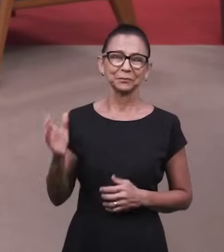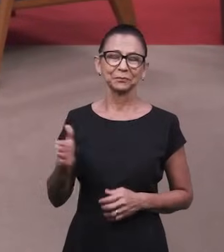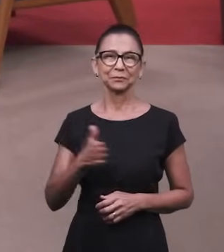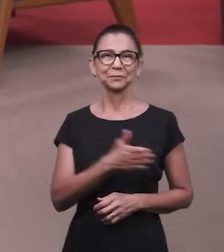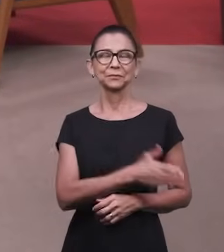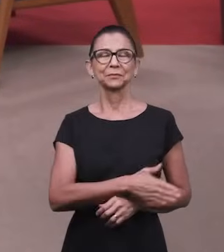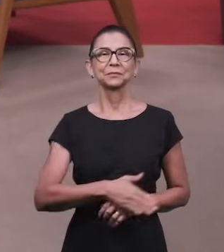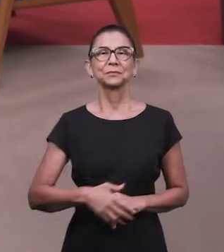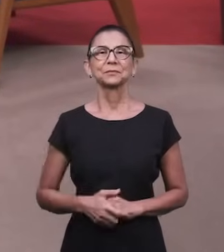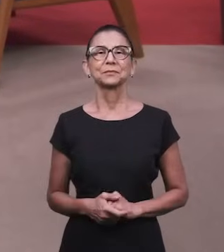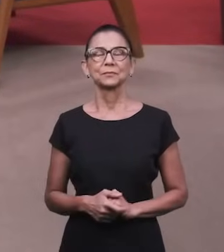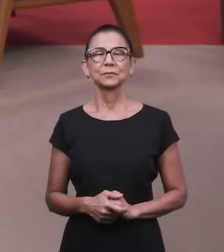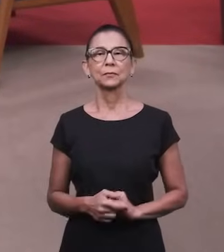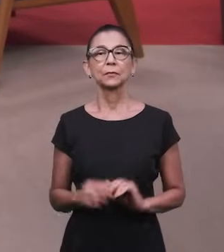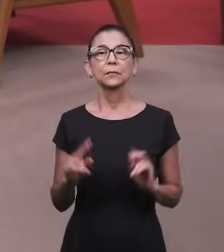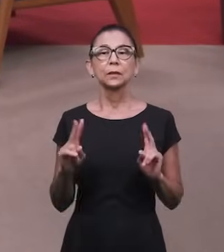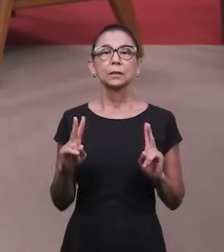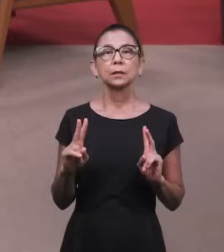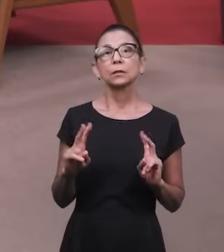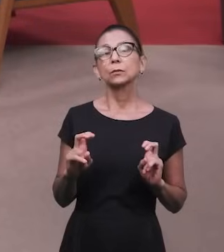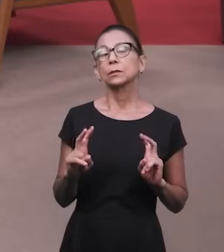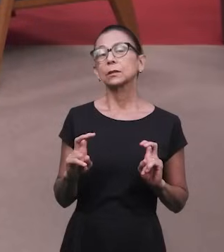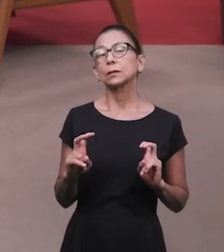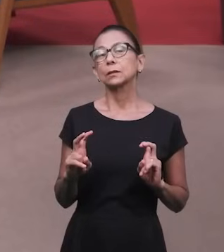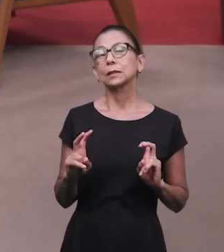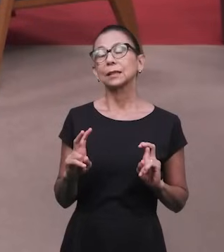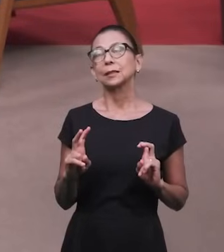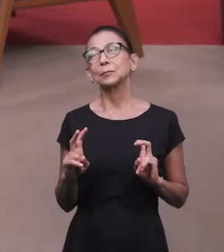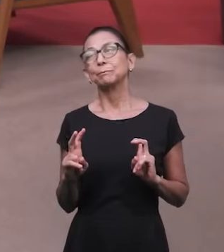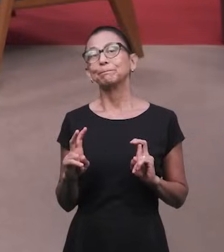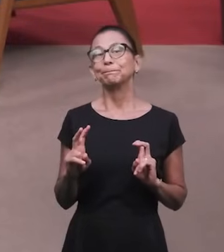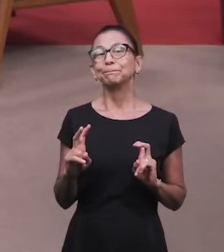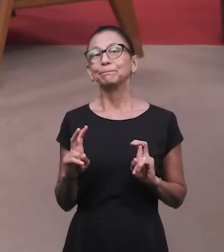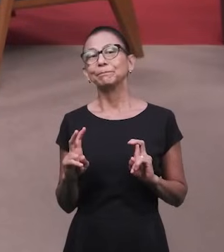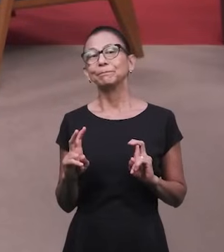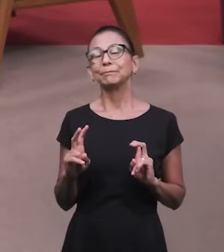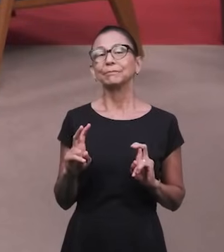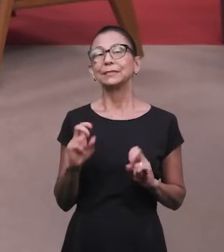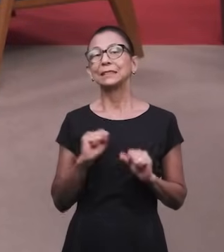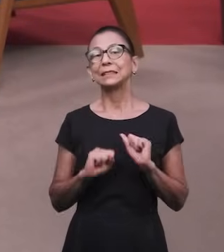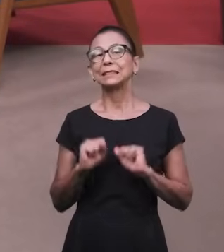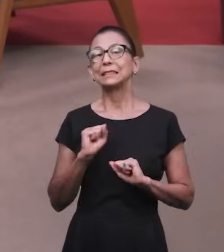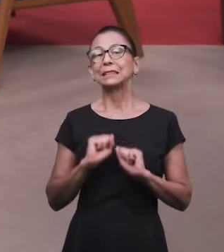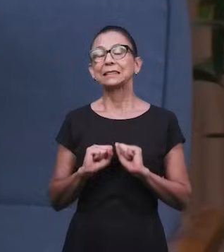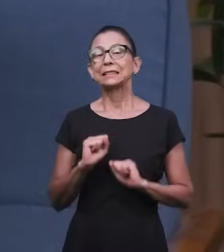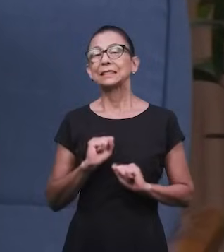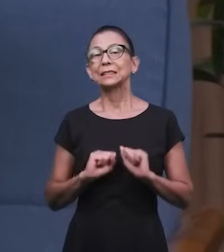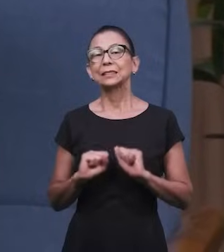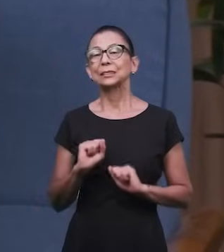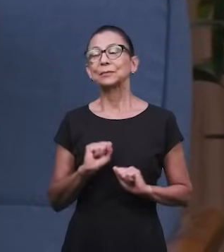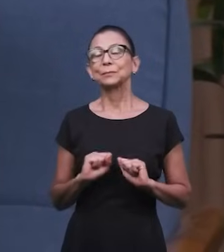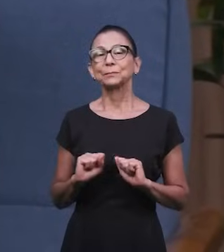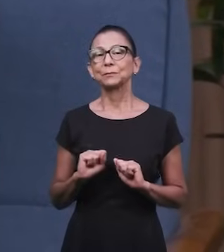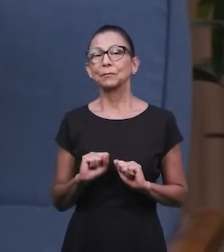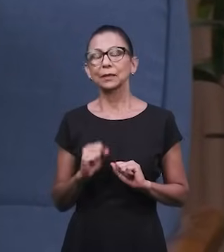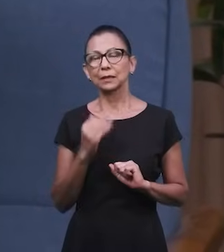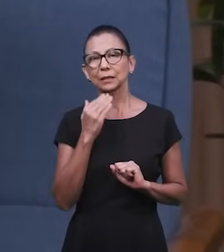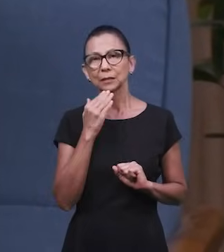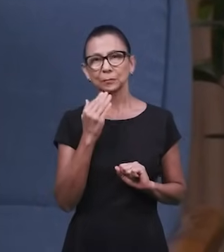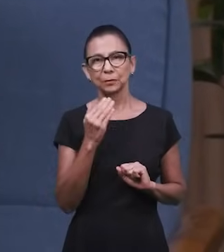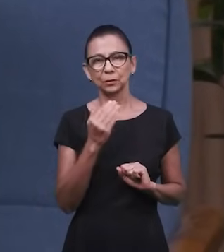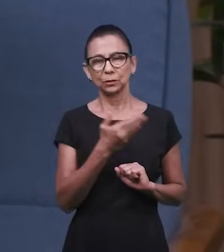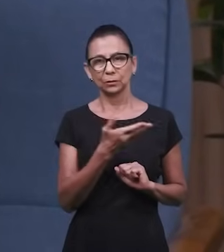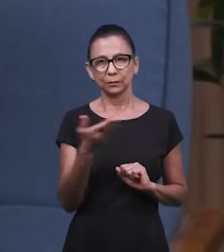abordar hoje e aquela expectativa, né? E eu queria pedir a vocês,